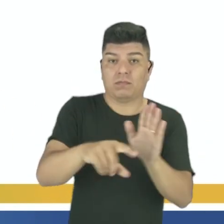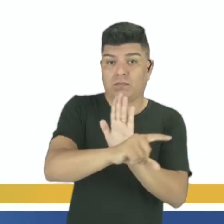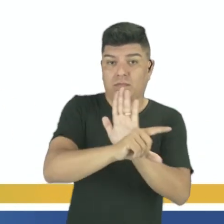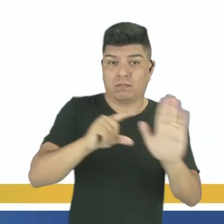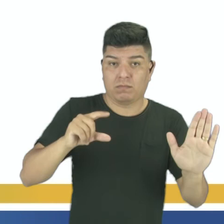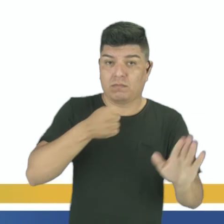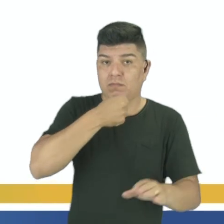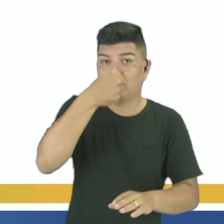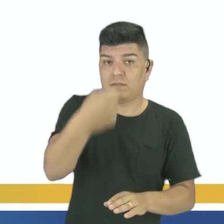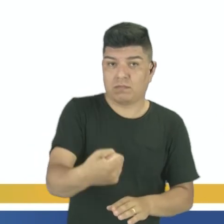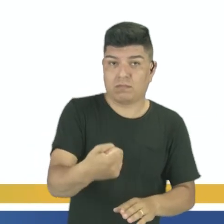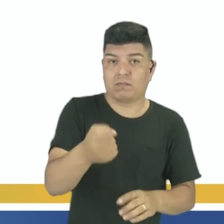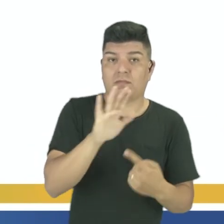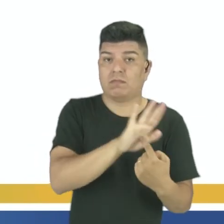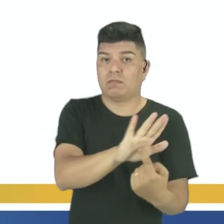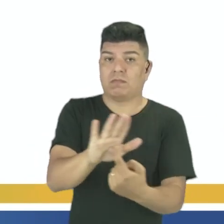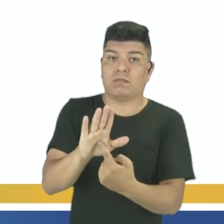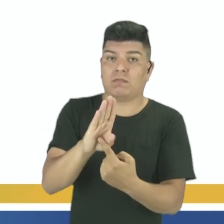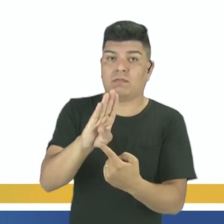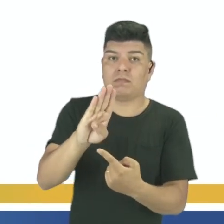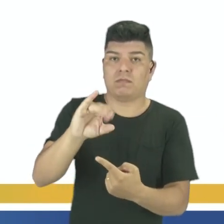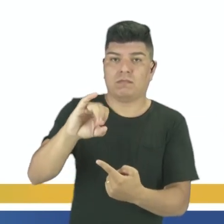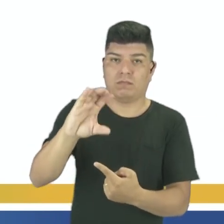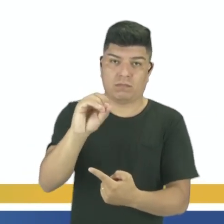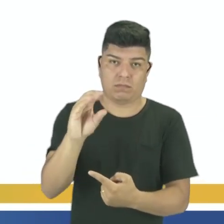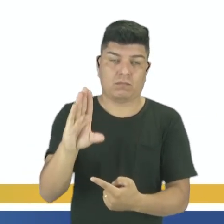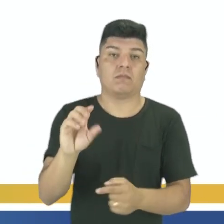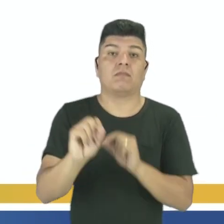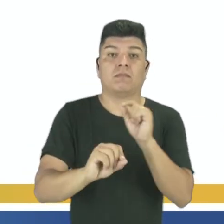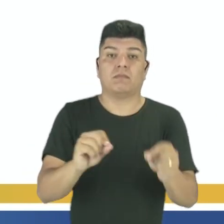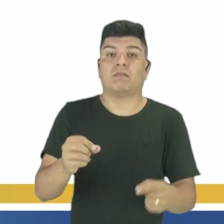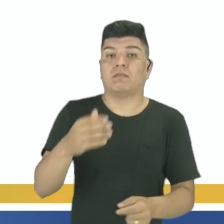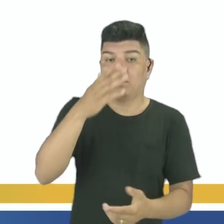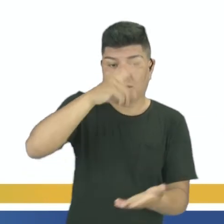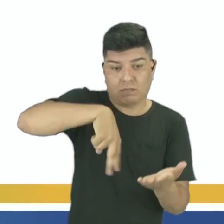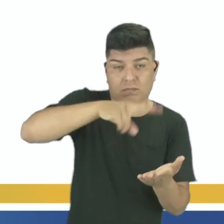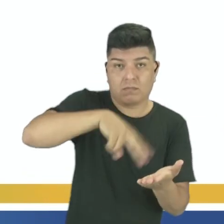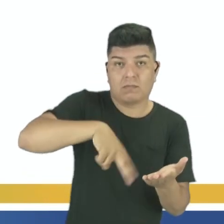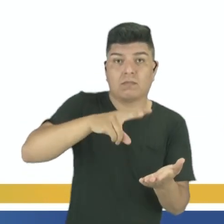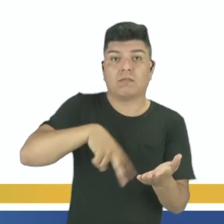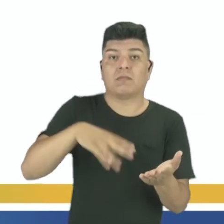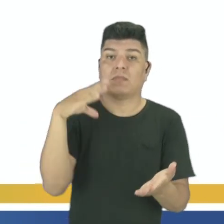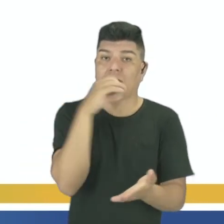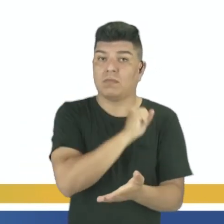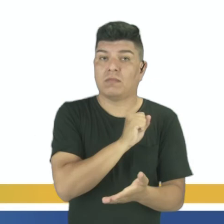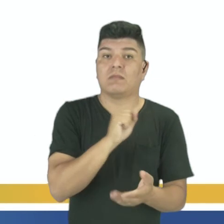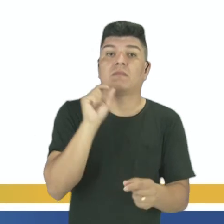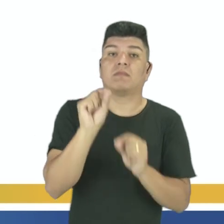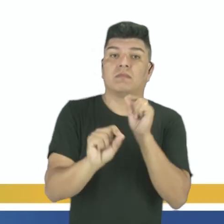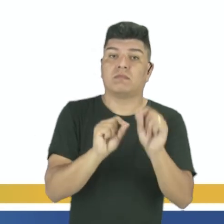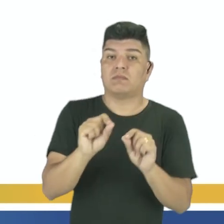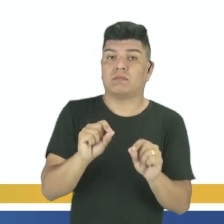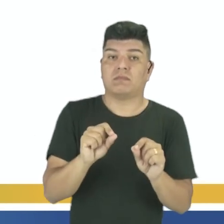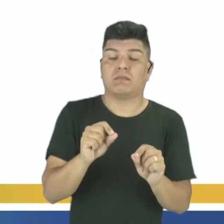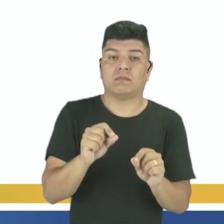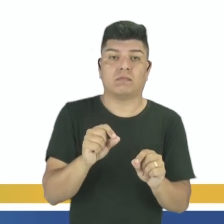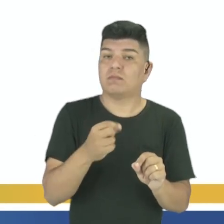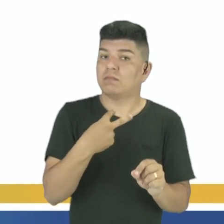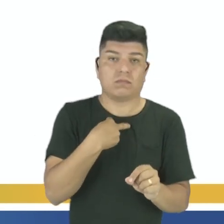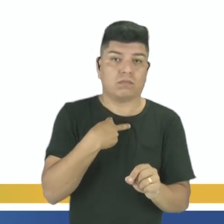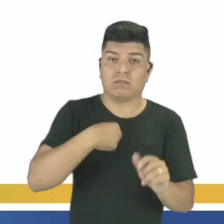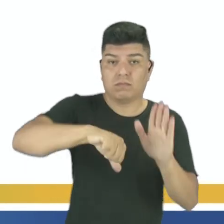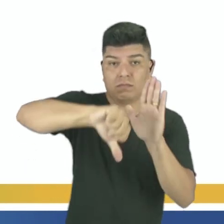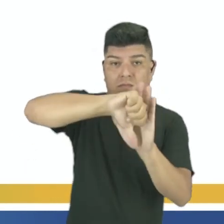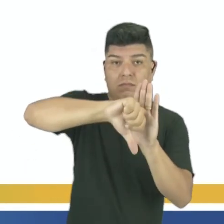da reportagem, é citado por Bia Barbosa a falta de alfabetização midiática para justificar que não se deve